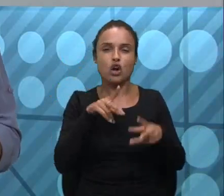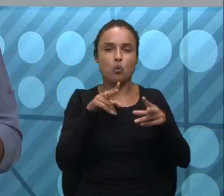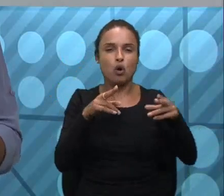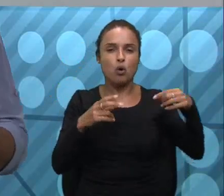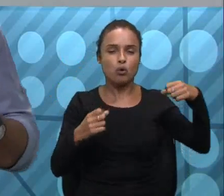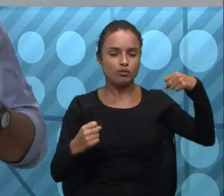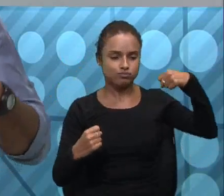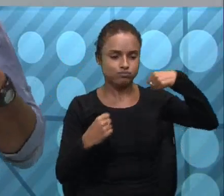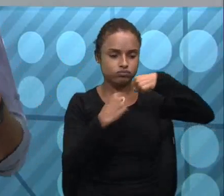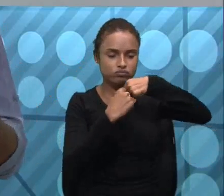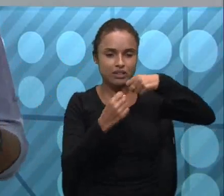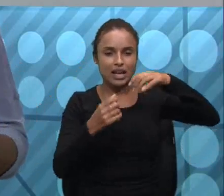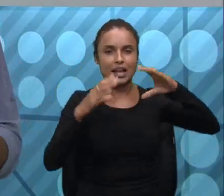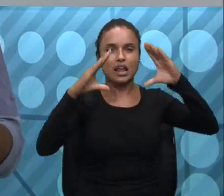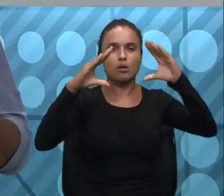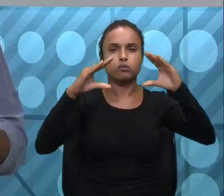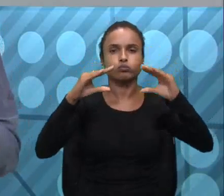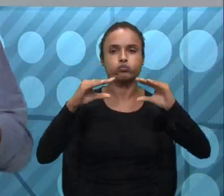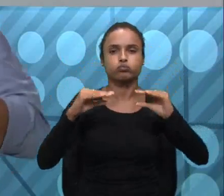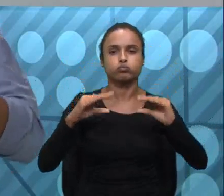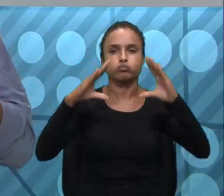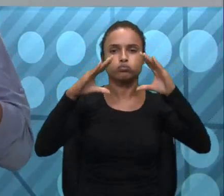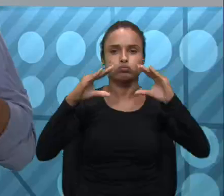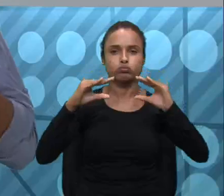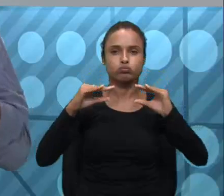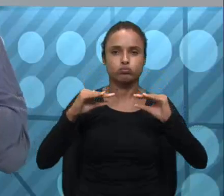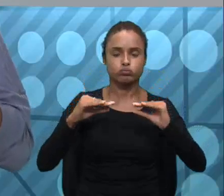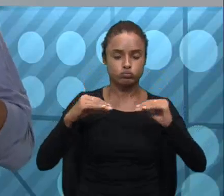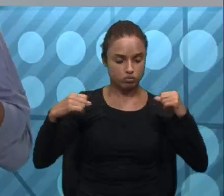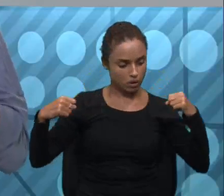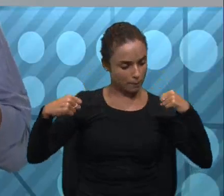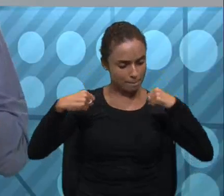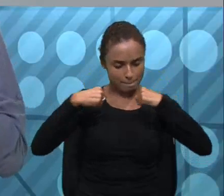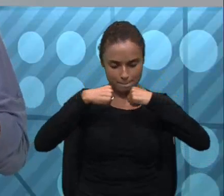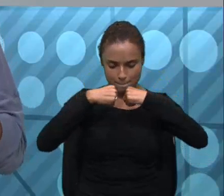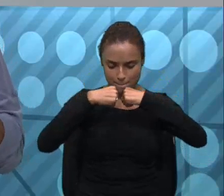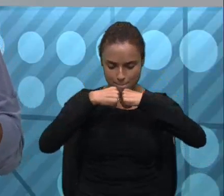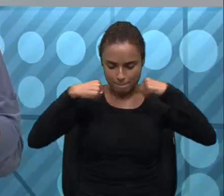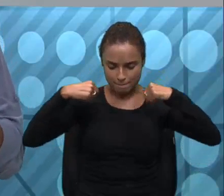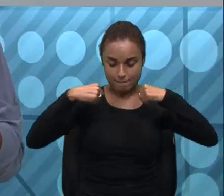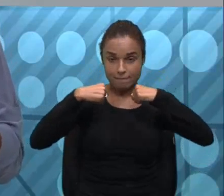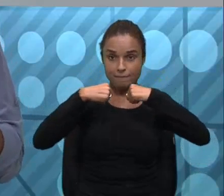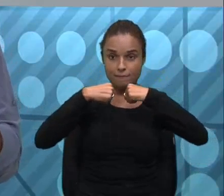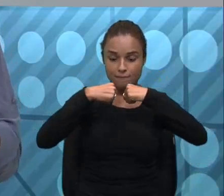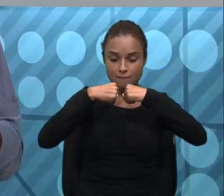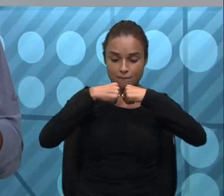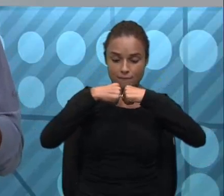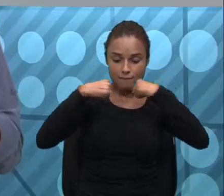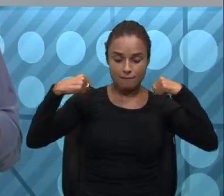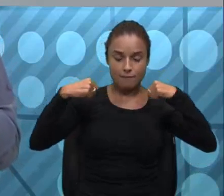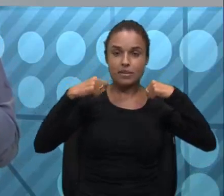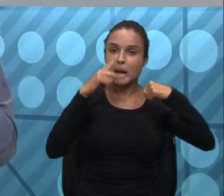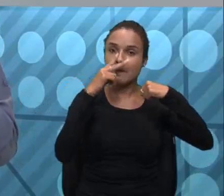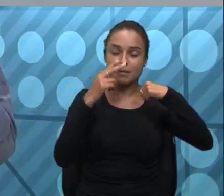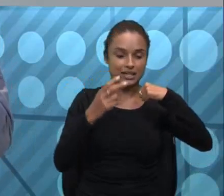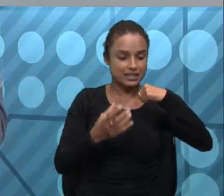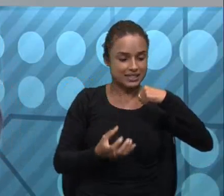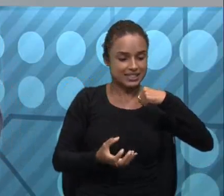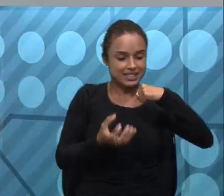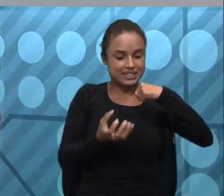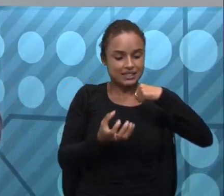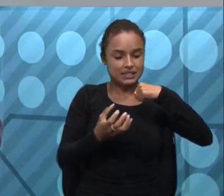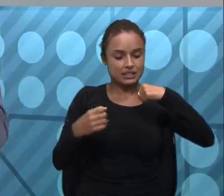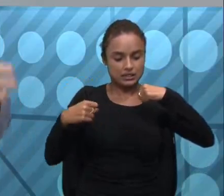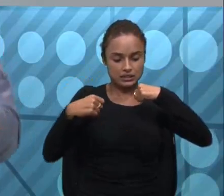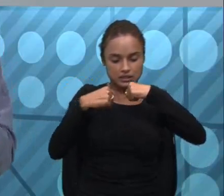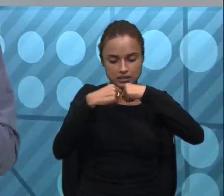Então, ele é muito importante, principalmente nessa parte de amortecimento de impacto. Ele ajuda a segurar o seu joelho, junto com os ligamentos, para que seu